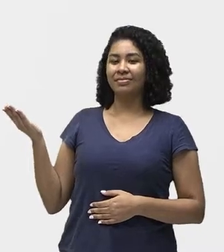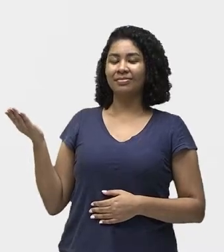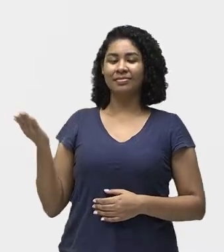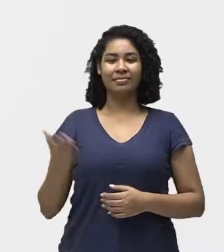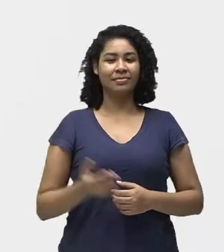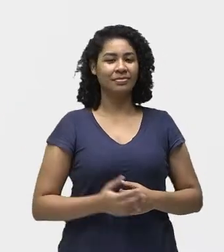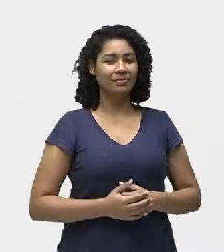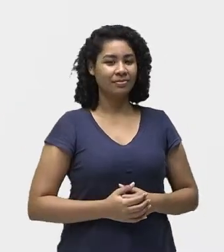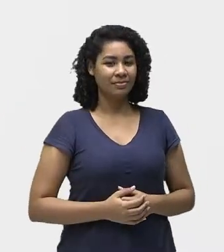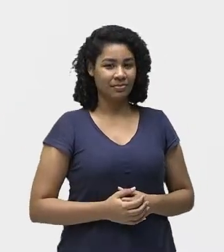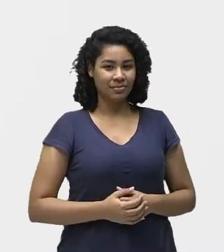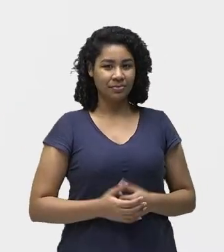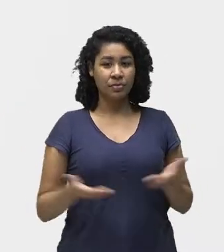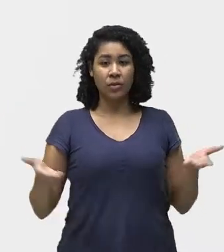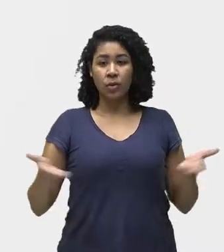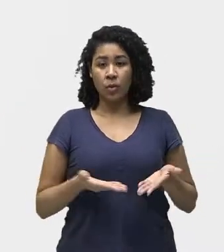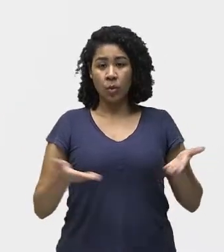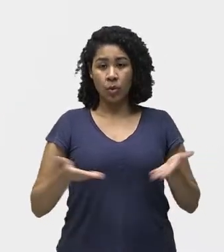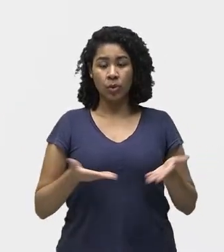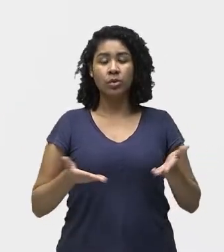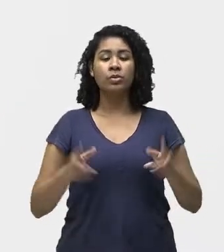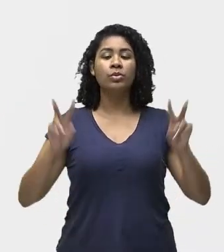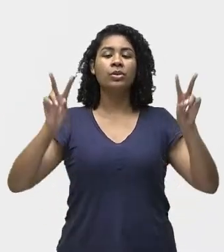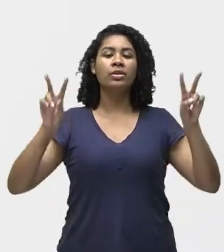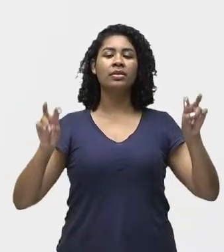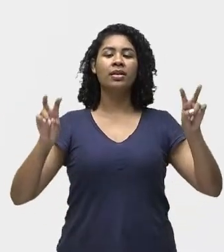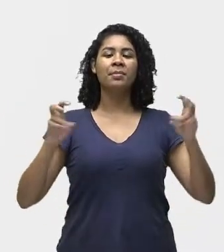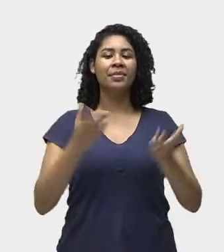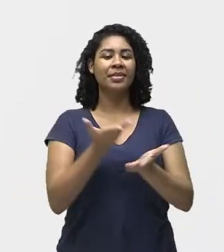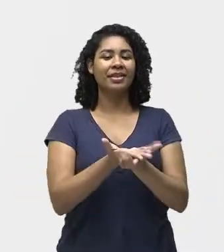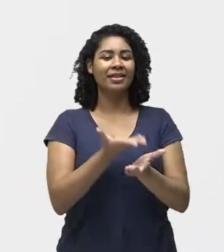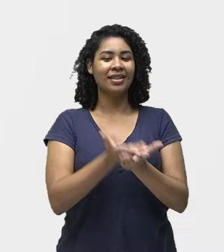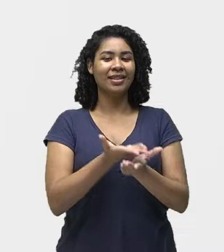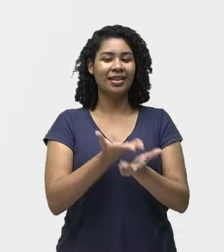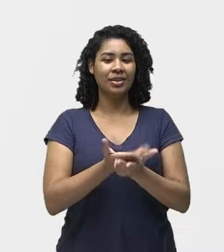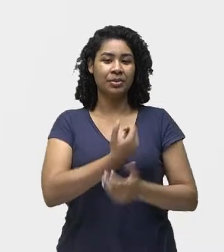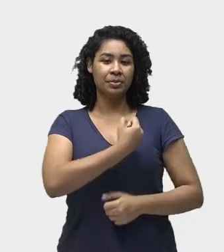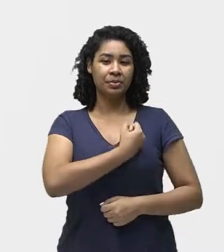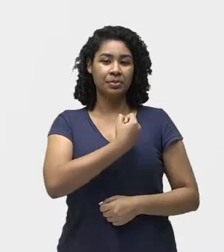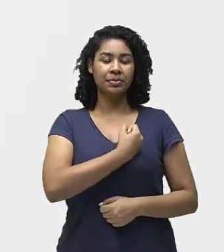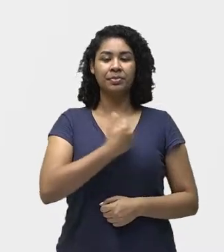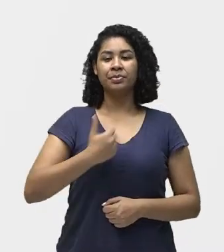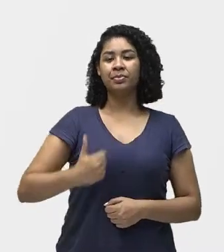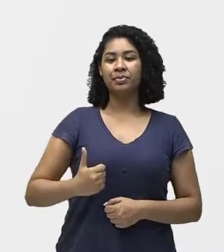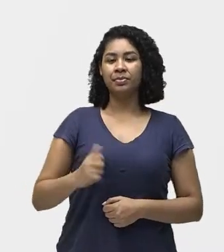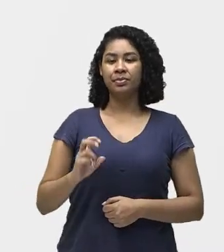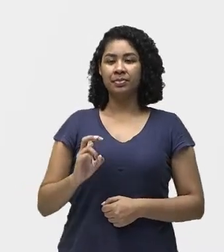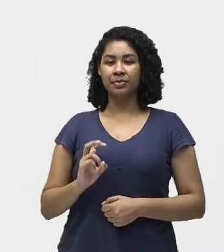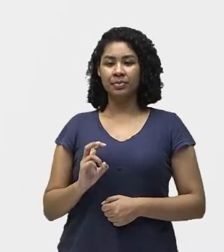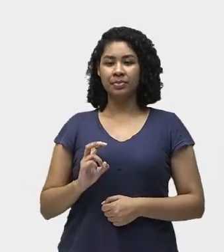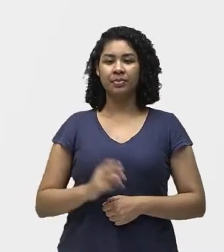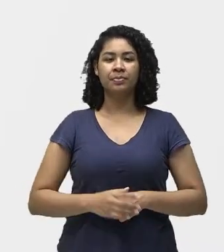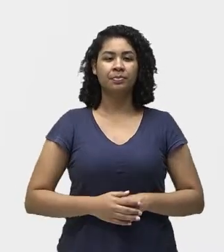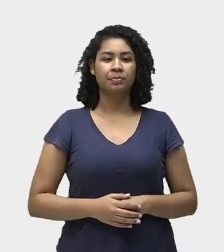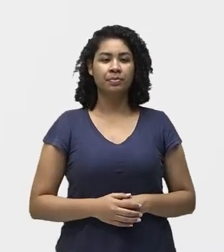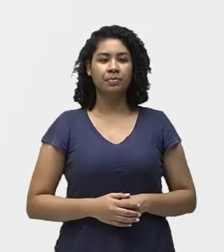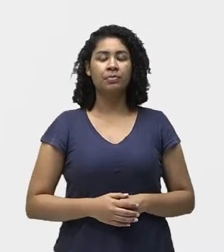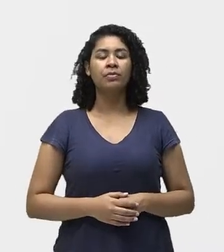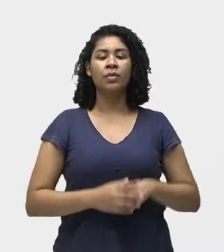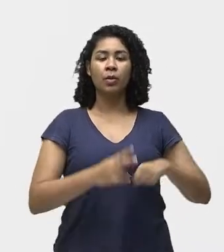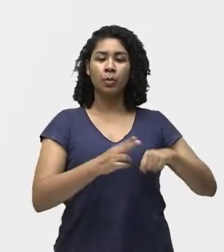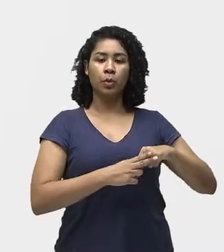hoje. Hoje, o nosso objeto de conhecimento, a nossa aula 15, são os pronomes do